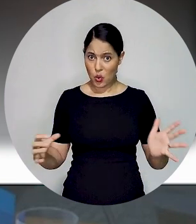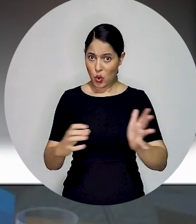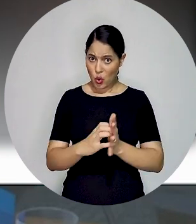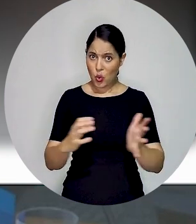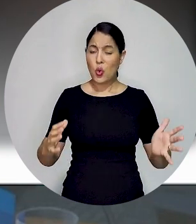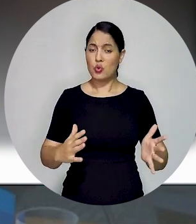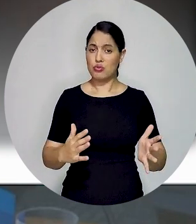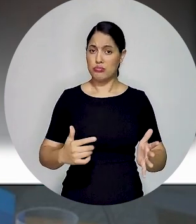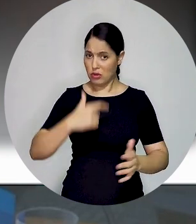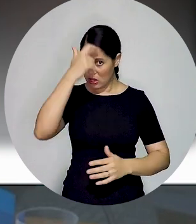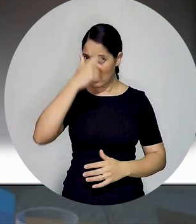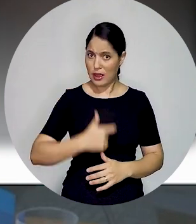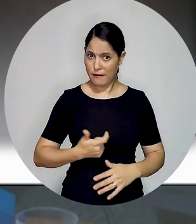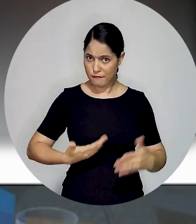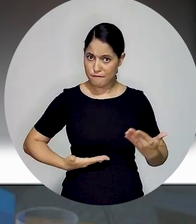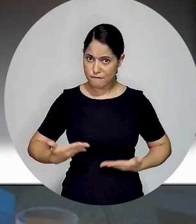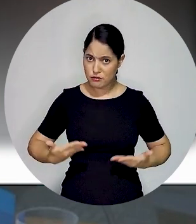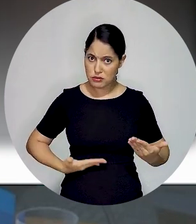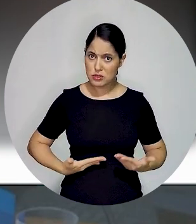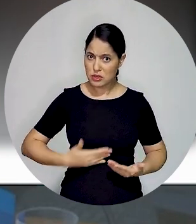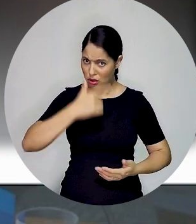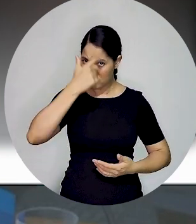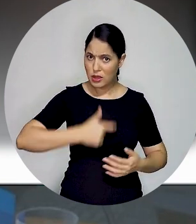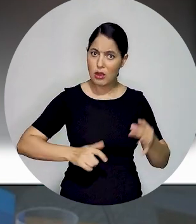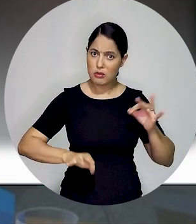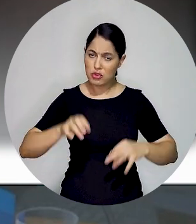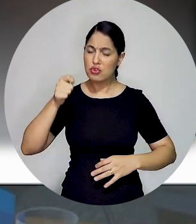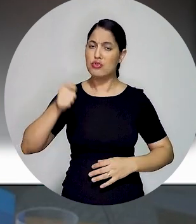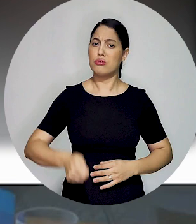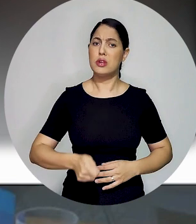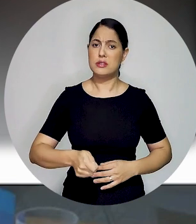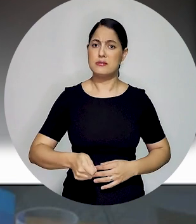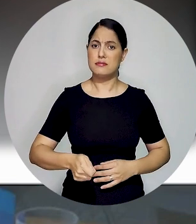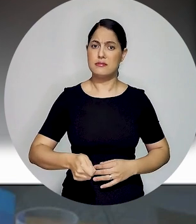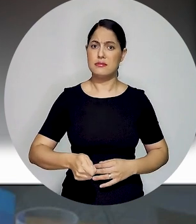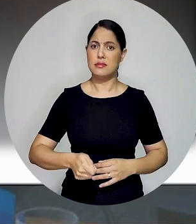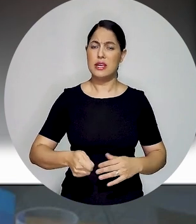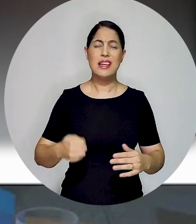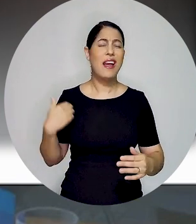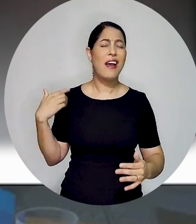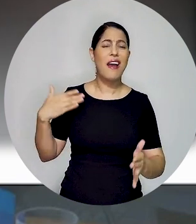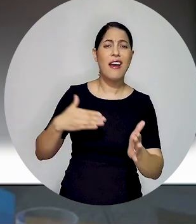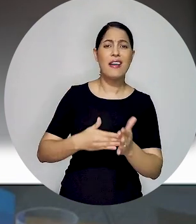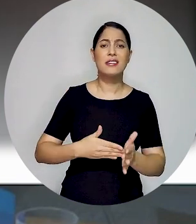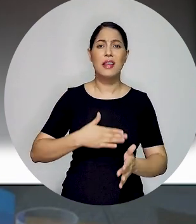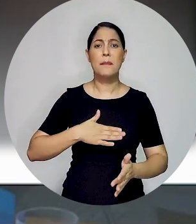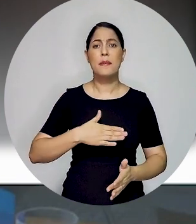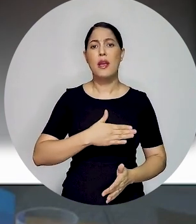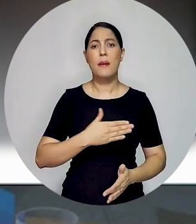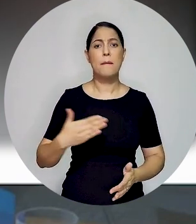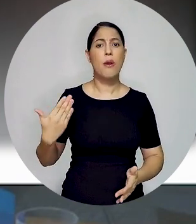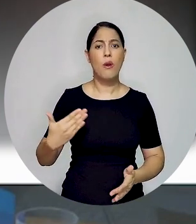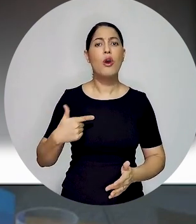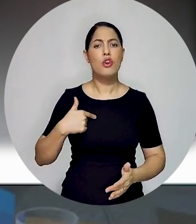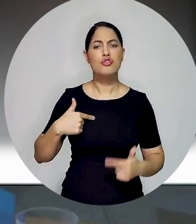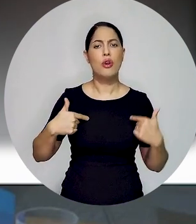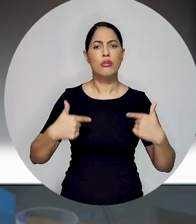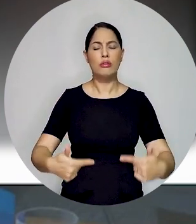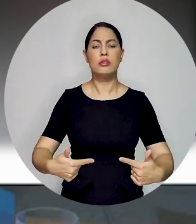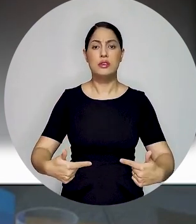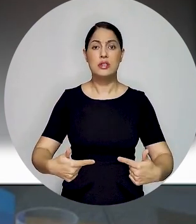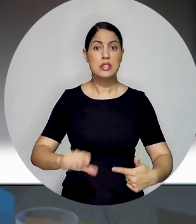mão da minha. Eu fiz concurso para não abrir mão da minha função de magistrado, e o farei até meu último dia. Se eu me